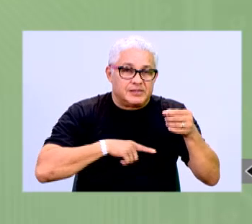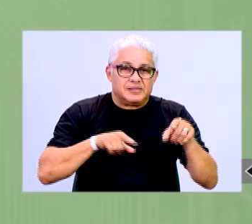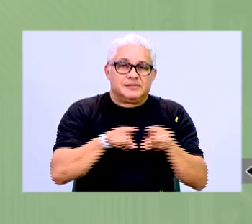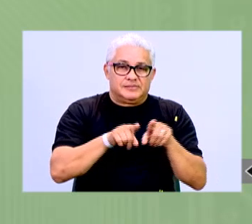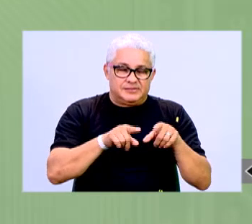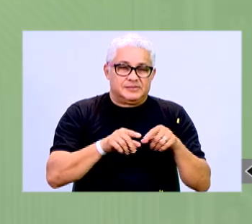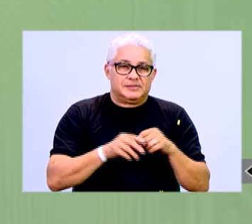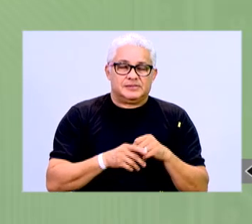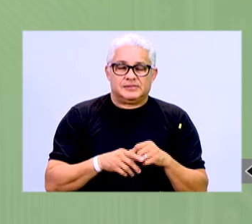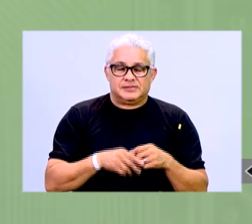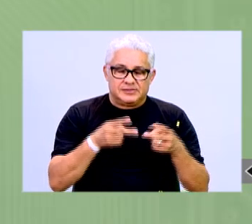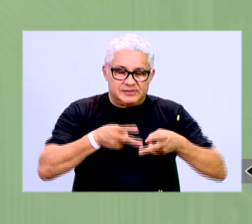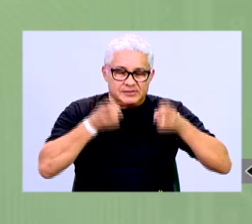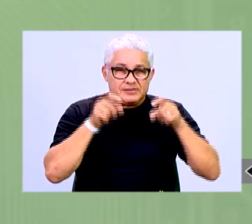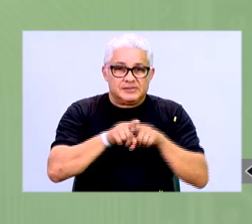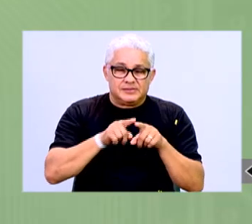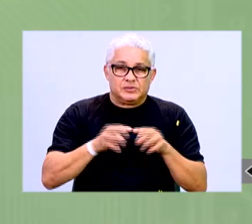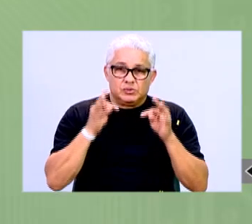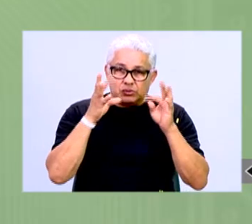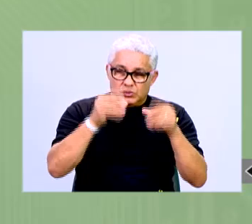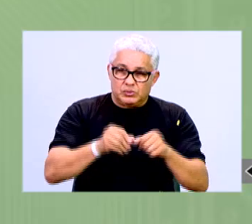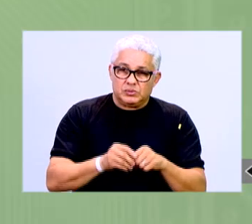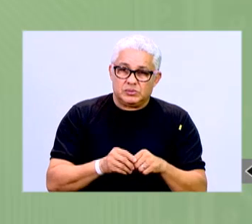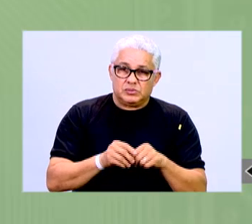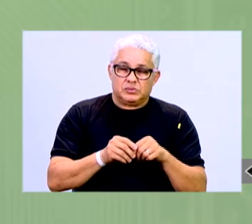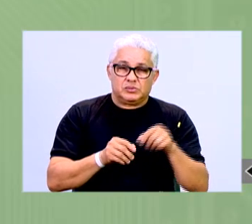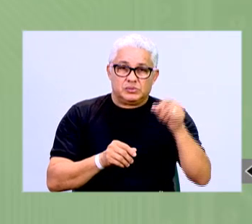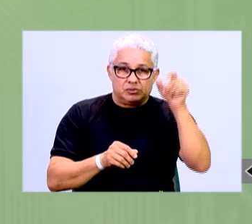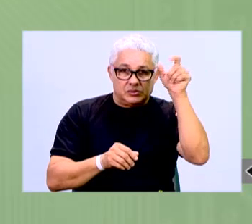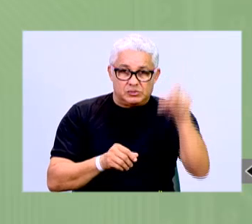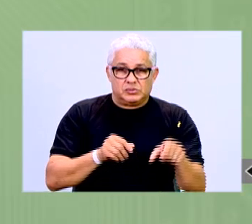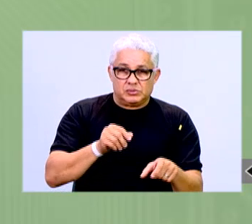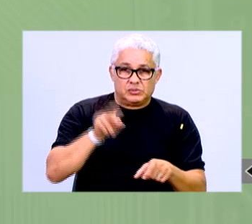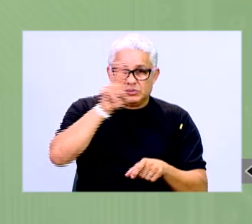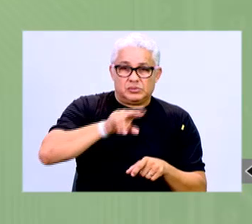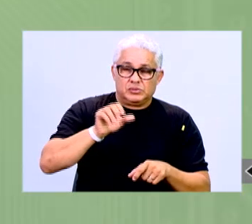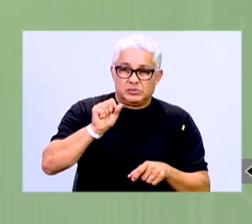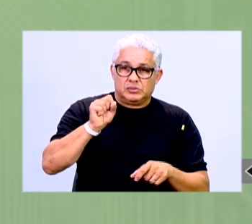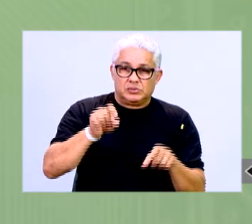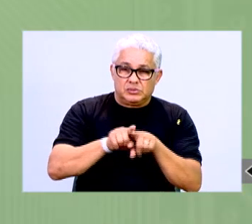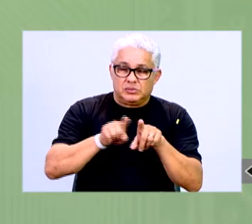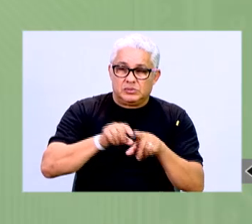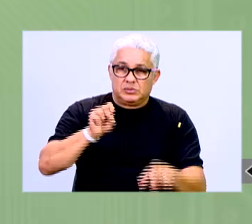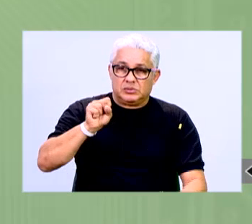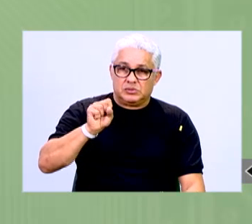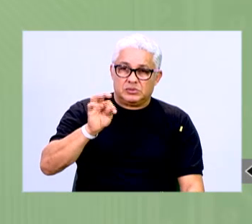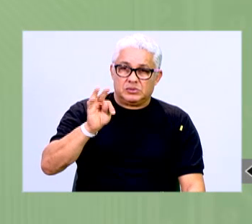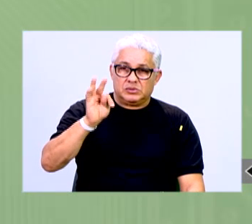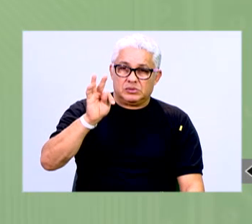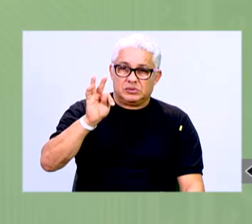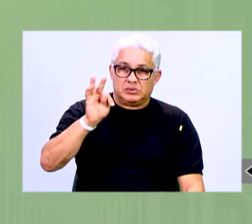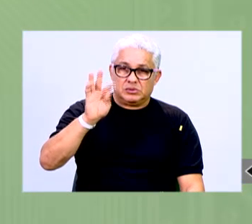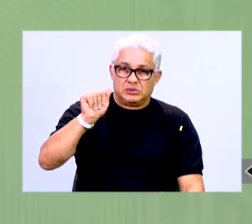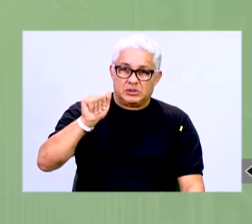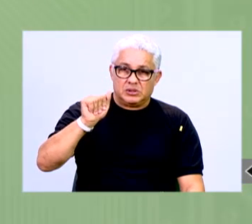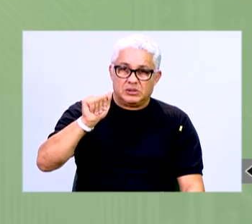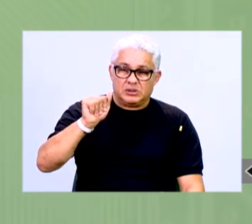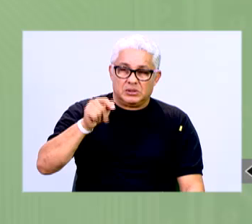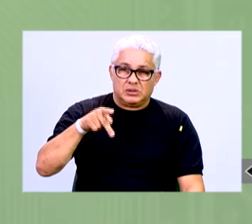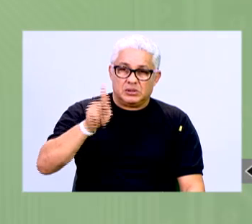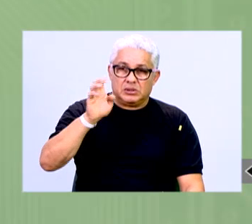Identifiquem todos os stakeholders e usuários, definir a fronteira do sistema de solução